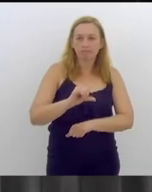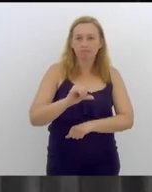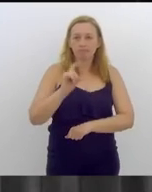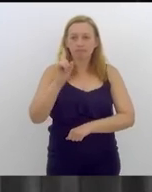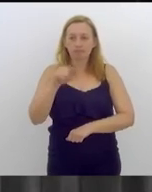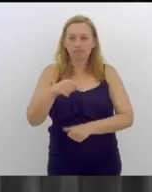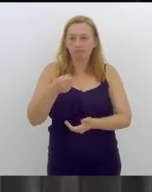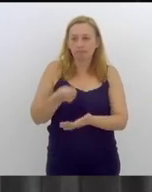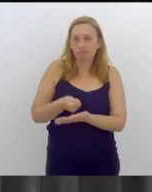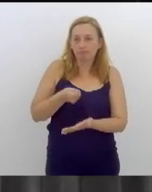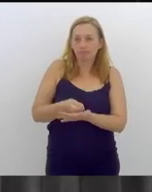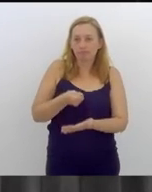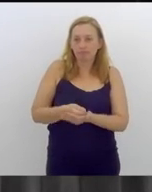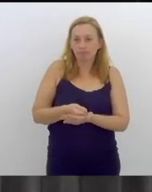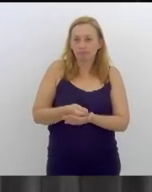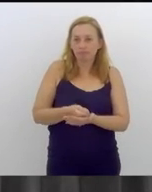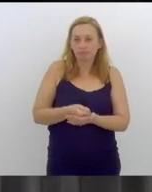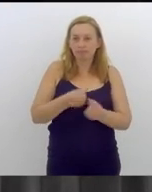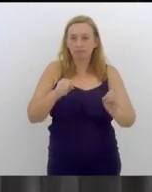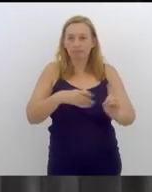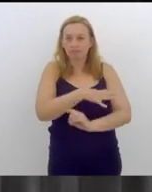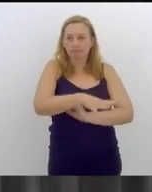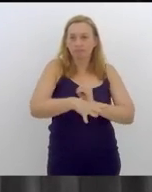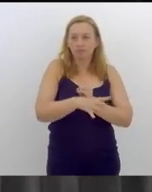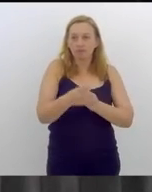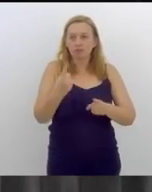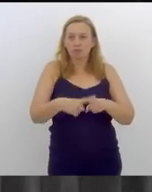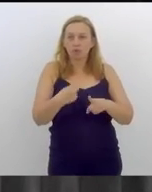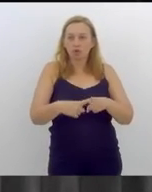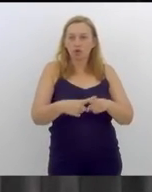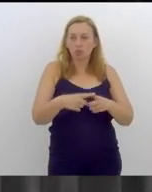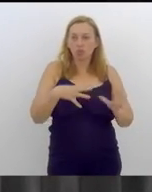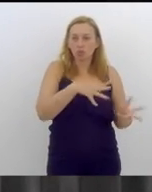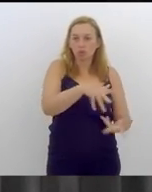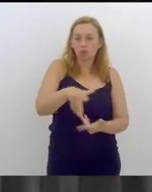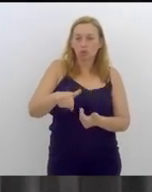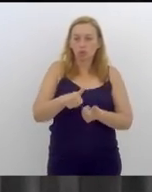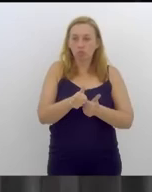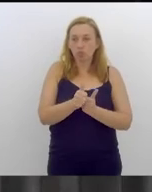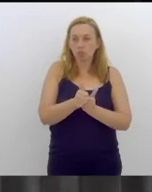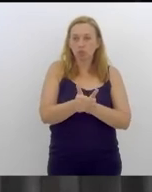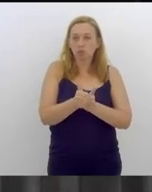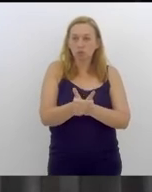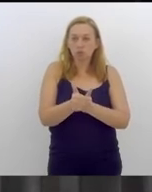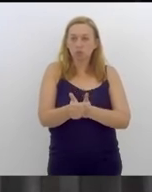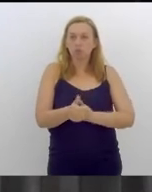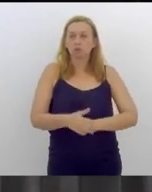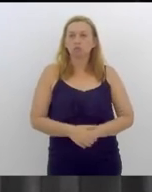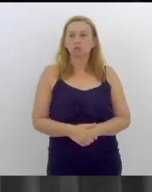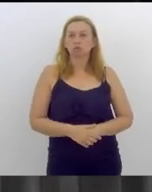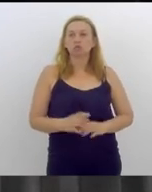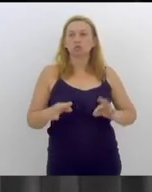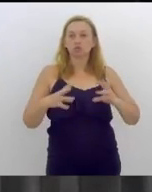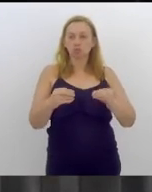exigida pela sociedade porque o mundo anda a roda muda